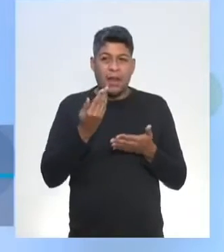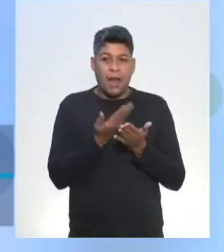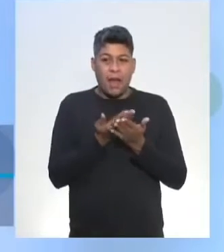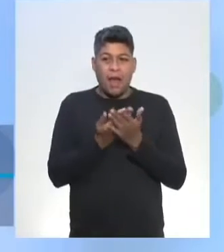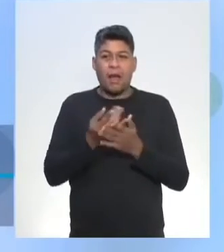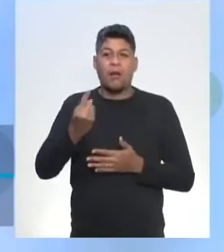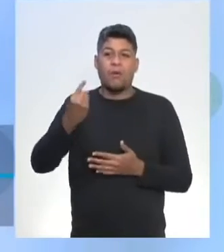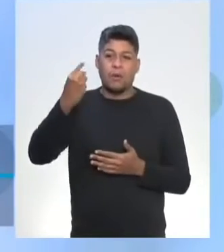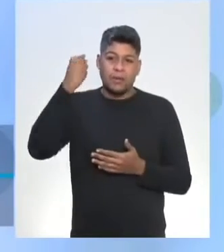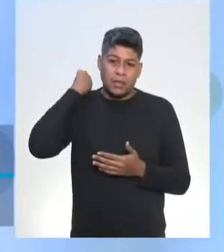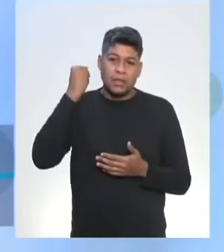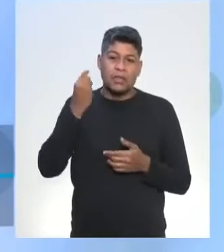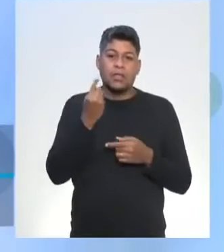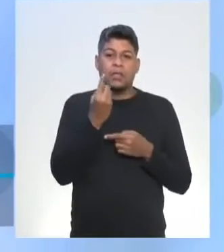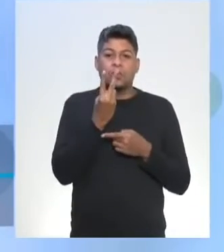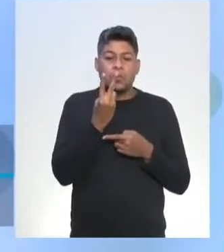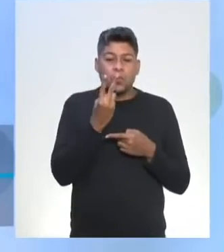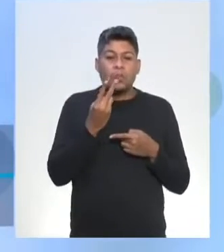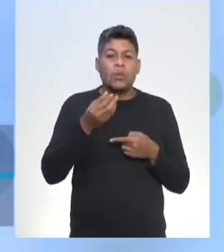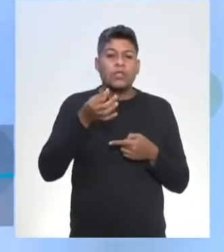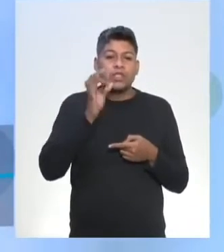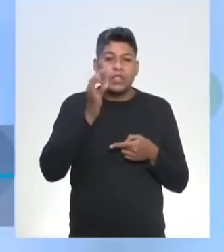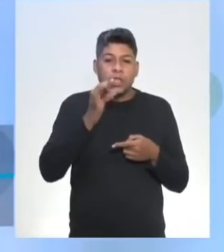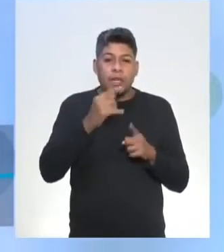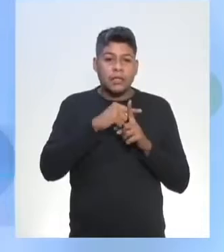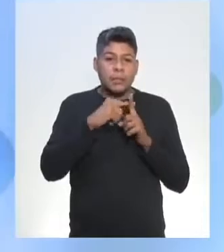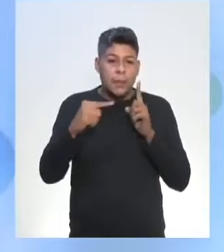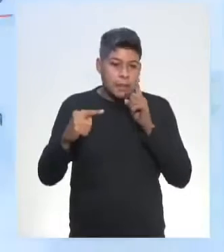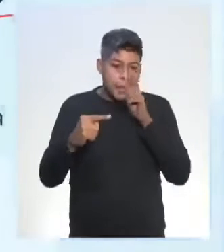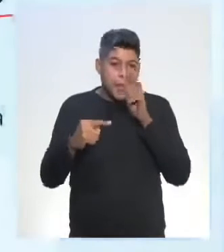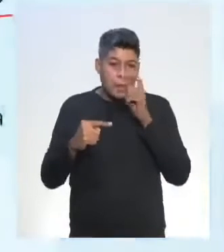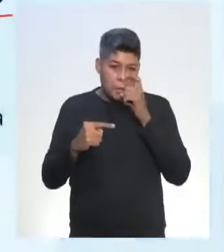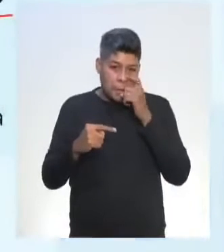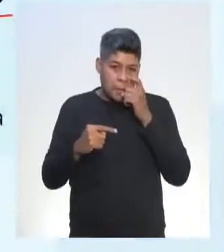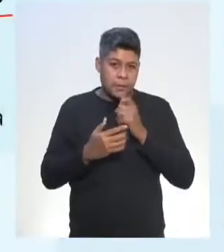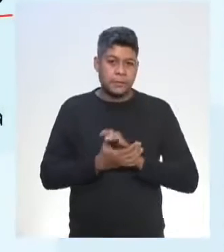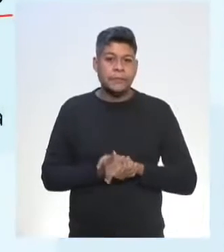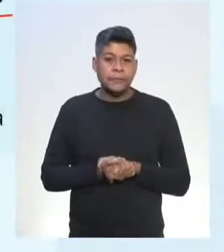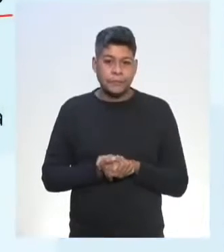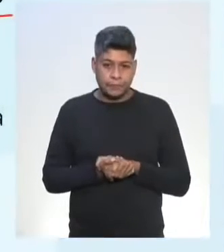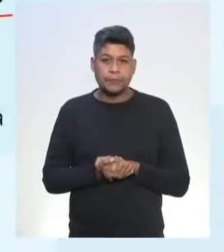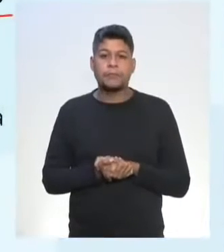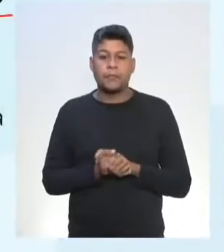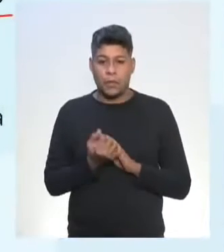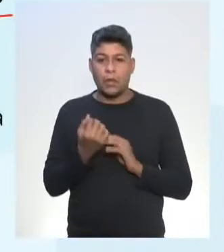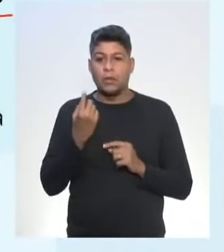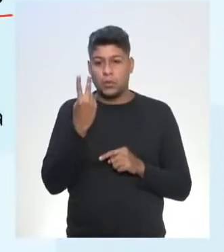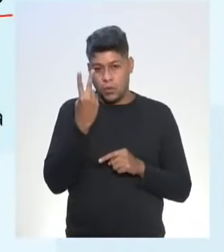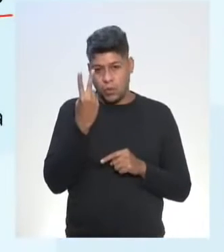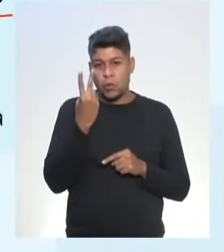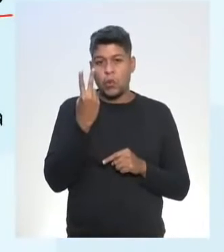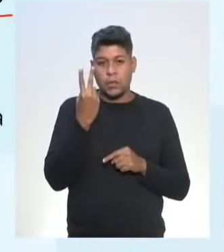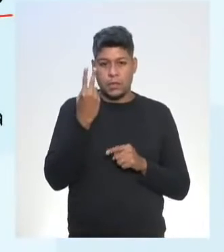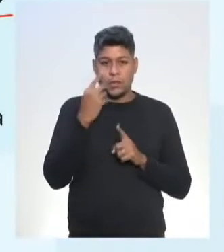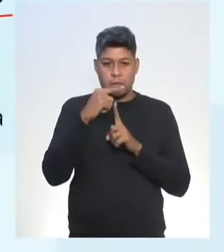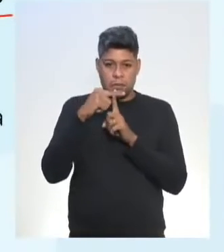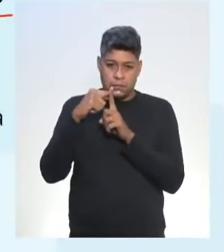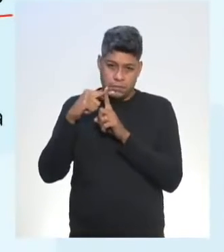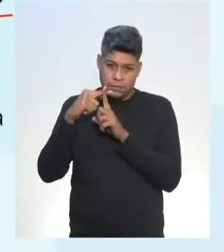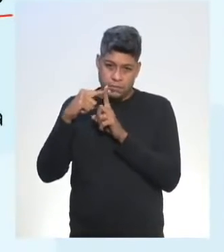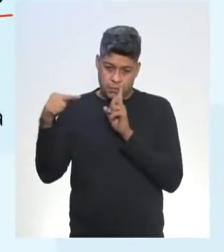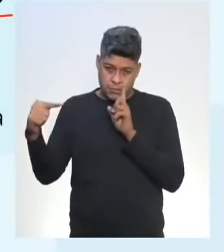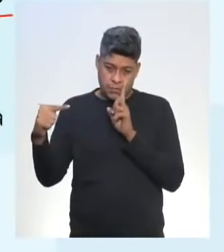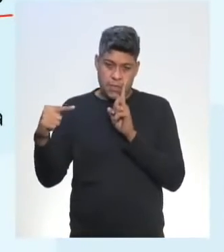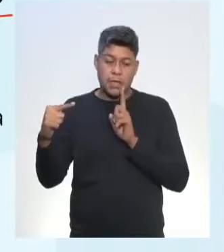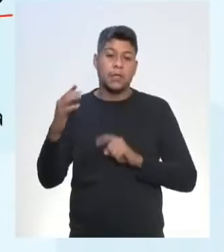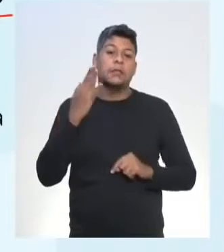na aula anterior né duas xícaras e meia né a gente até dar uma brincada né 2:30 tinha uma atividade